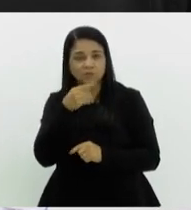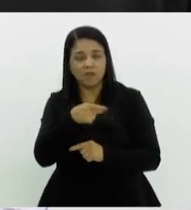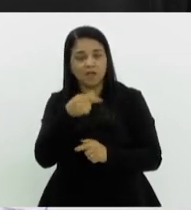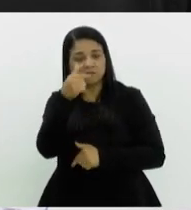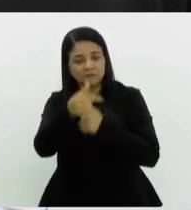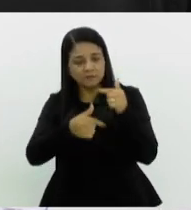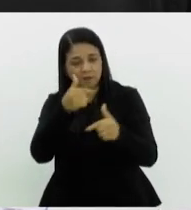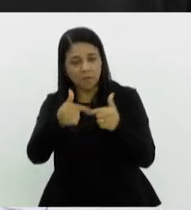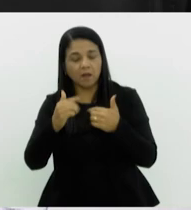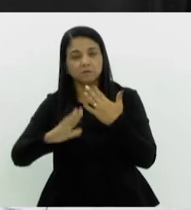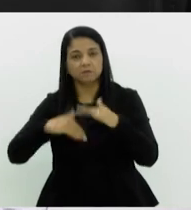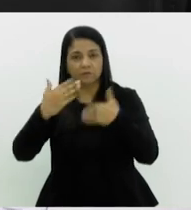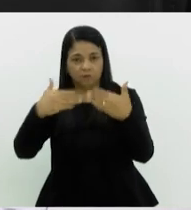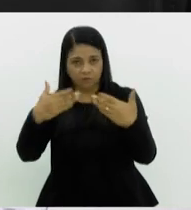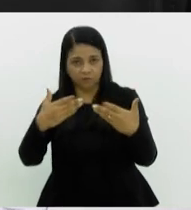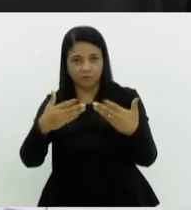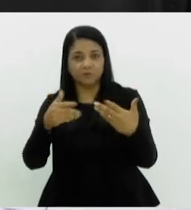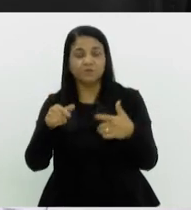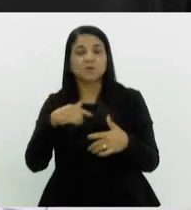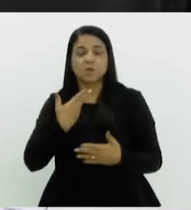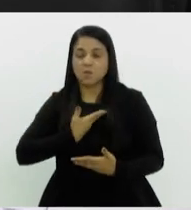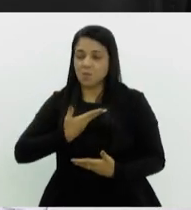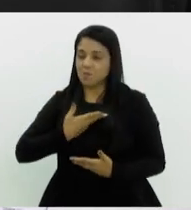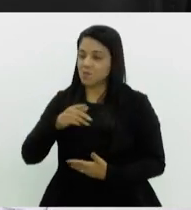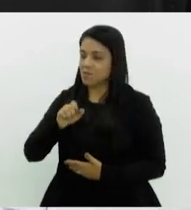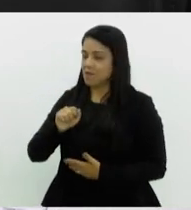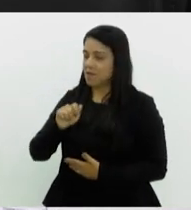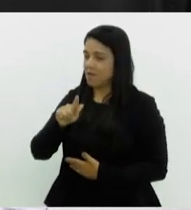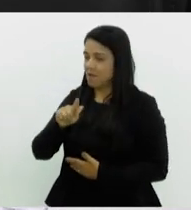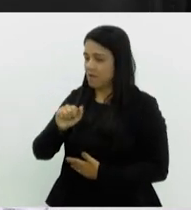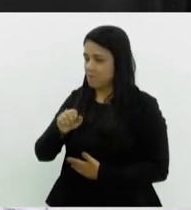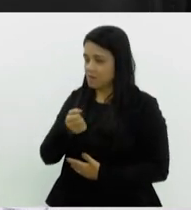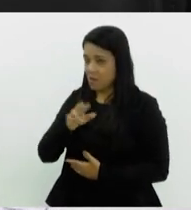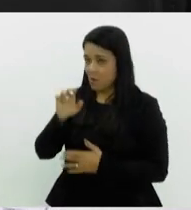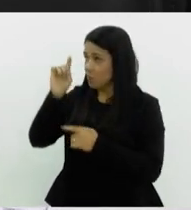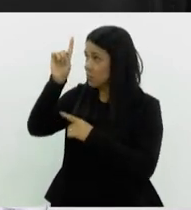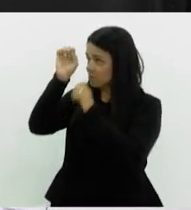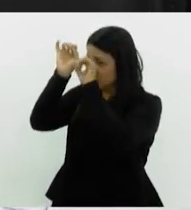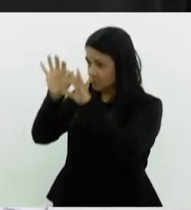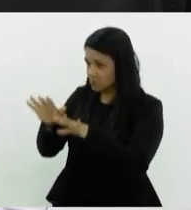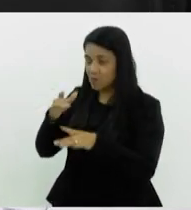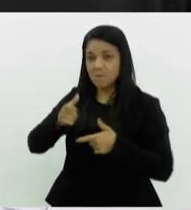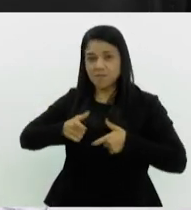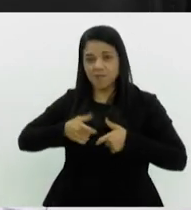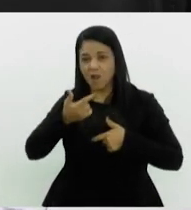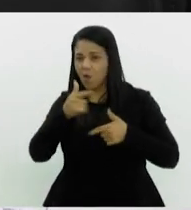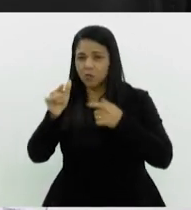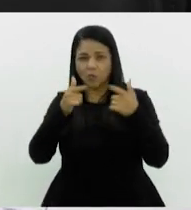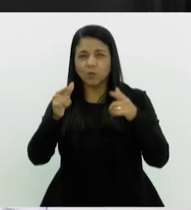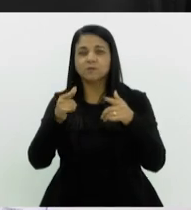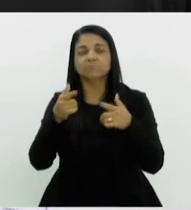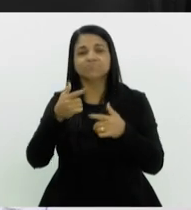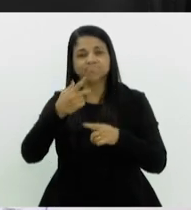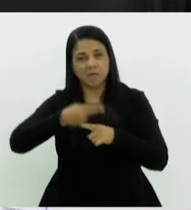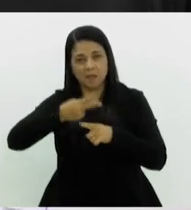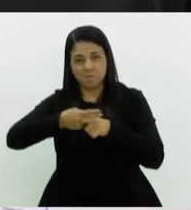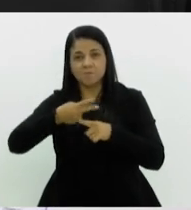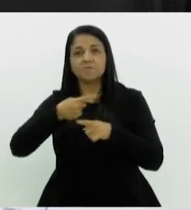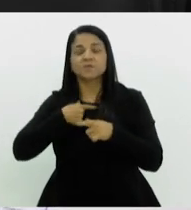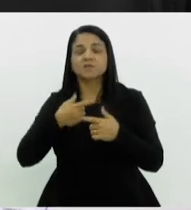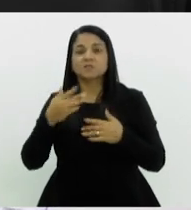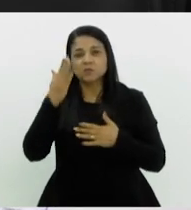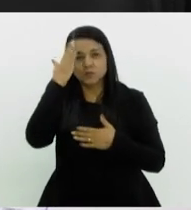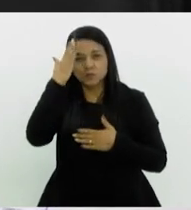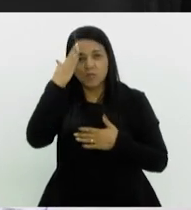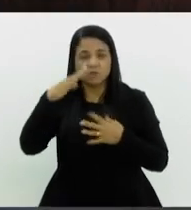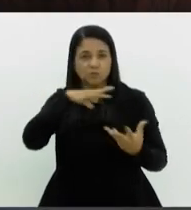trabalho desenvolvido por ele. Então, meu amigo Gabriel, que Deus te abençoe, que outras medalhas possam vir e que você continue tendo todo o sucesso do mundo. Um